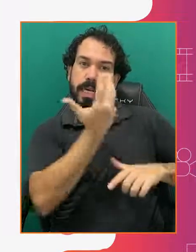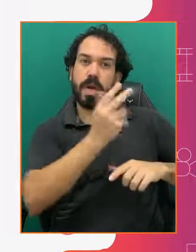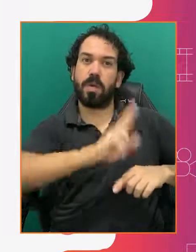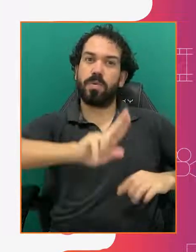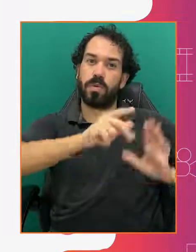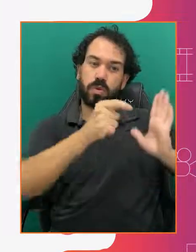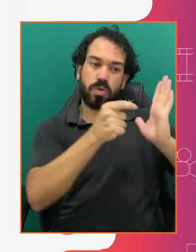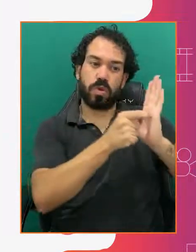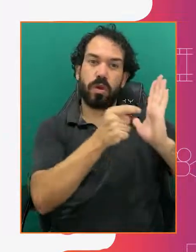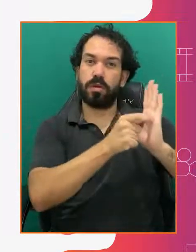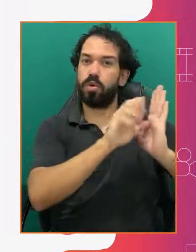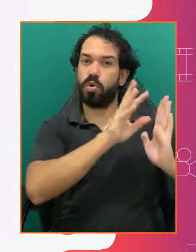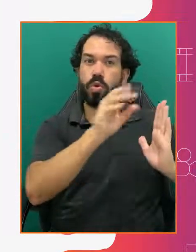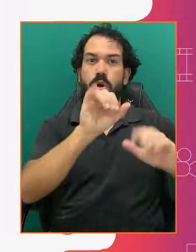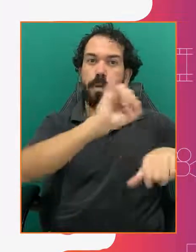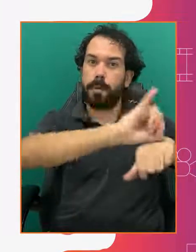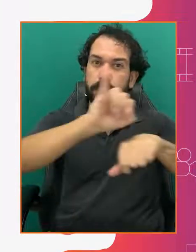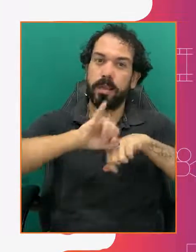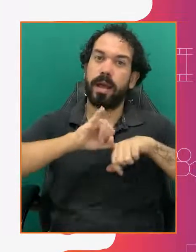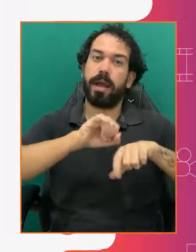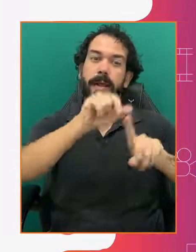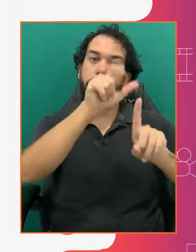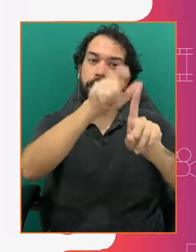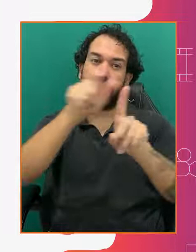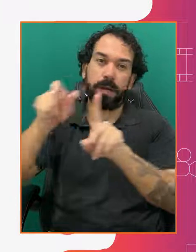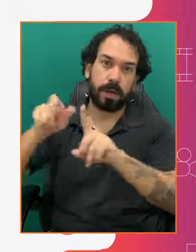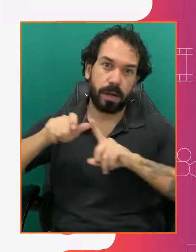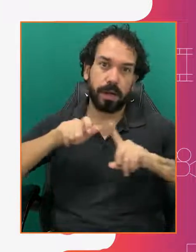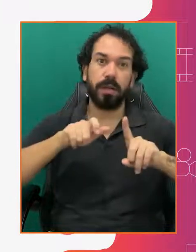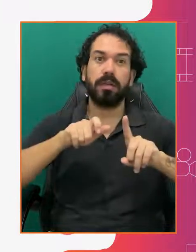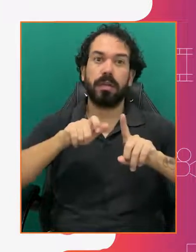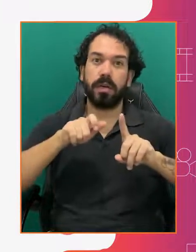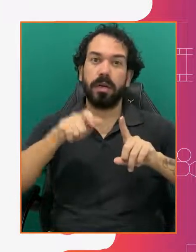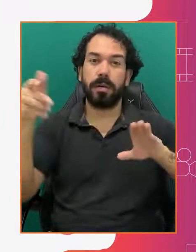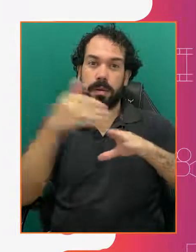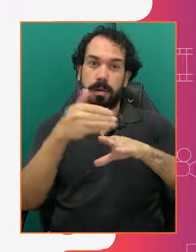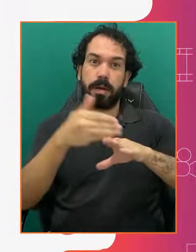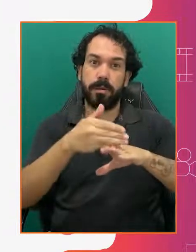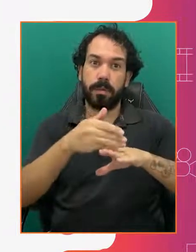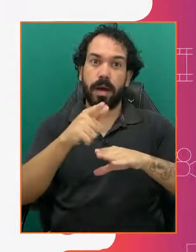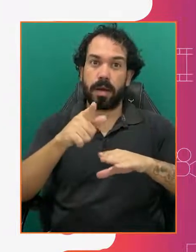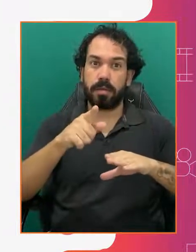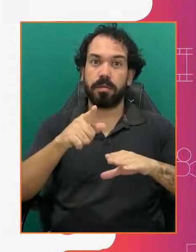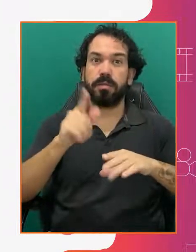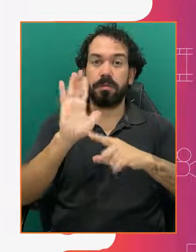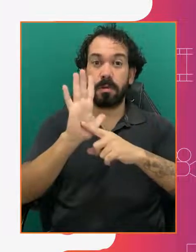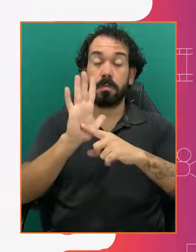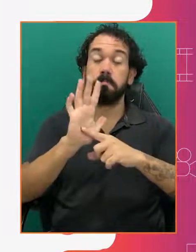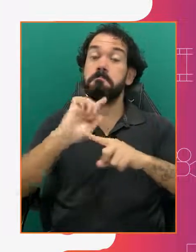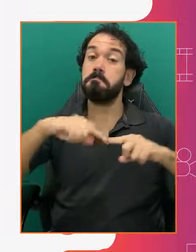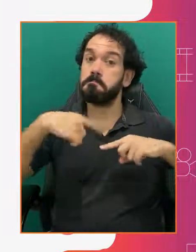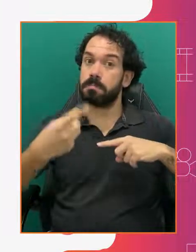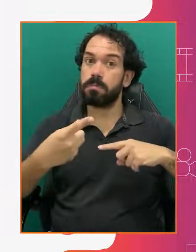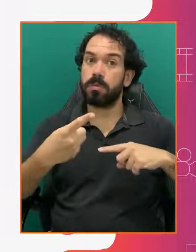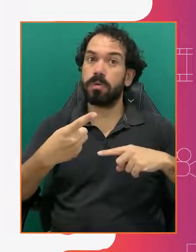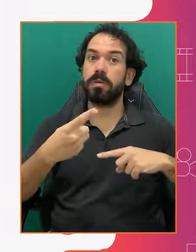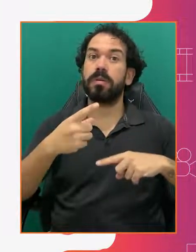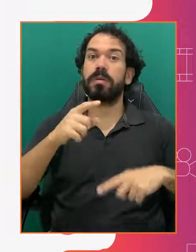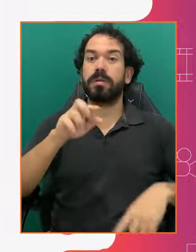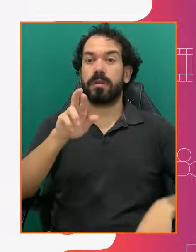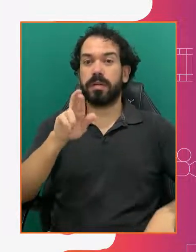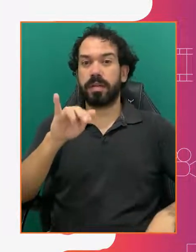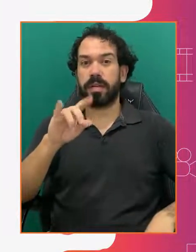no software todos os objetos e personagens que vão fazer parte da cena. Depois disso, é feito o